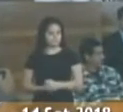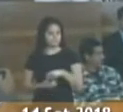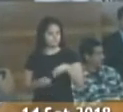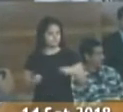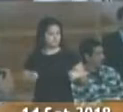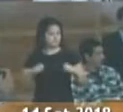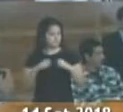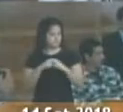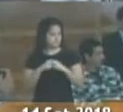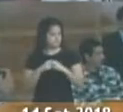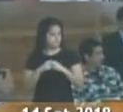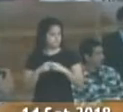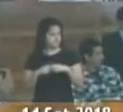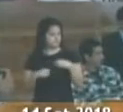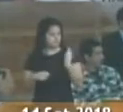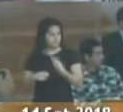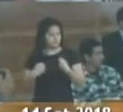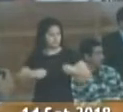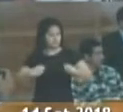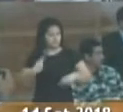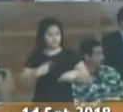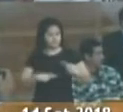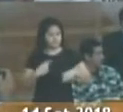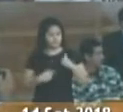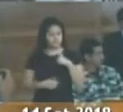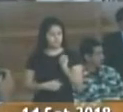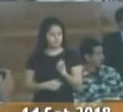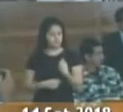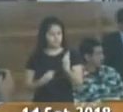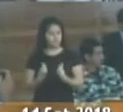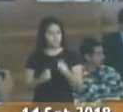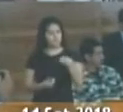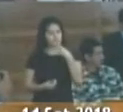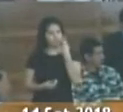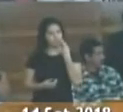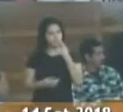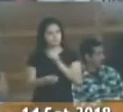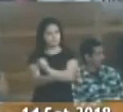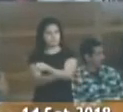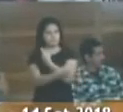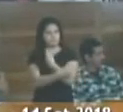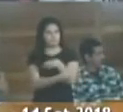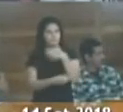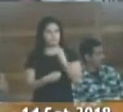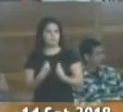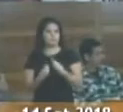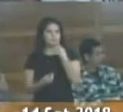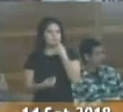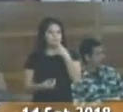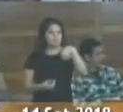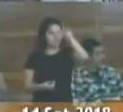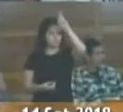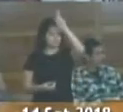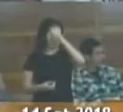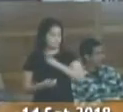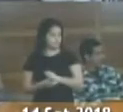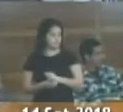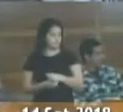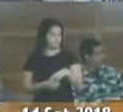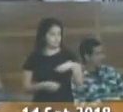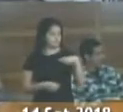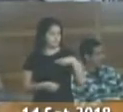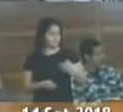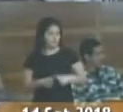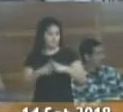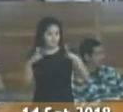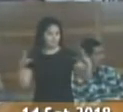plenário. E nós temos que discutir, sim, como eu falei, a questão do quilombo, como eu falei da questão da tribo indígena, de que adianta nós termos a maior tribo